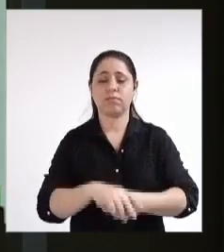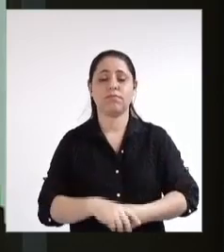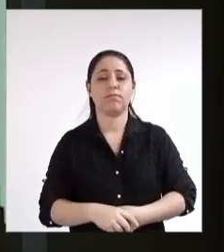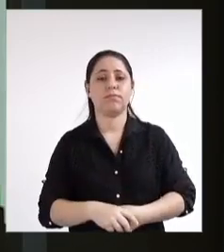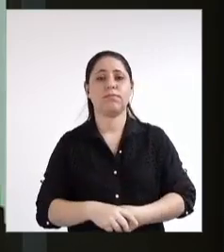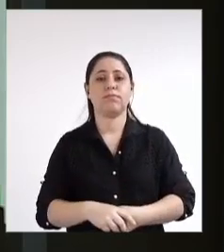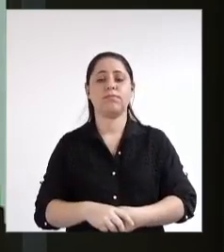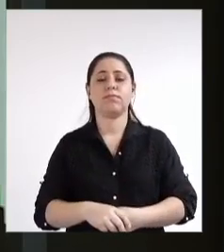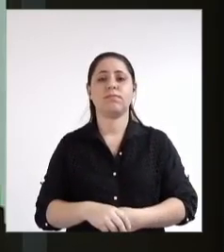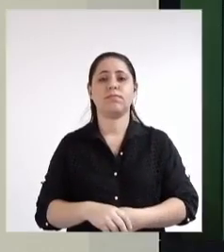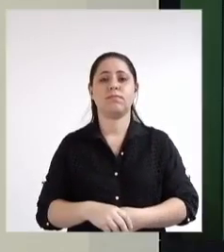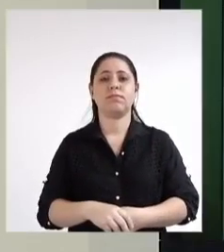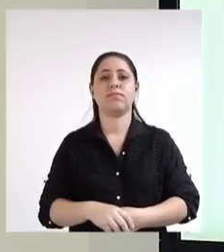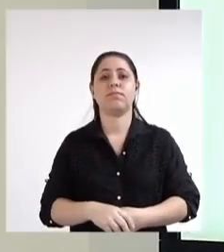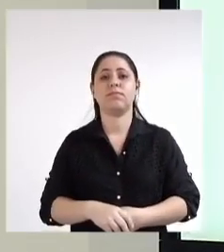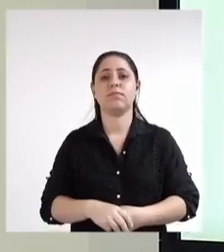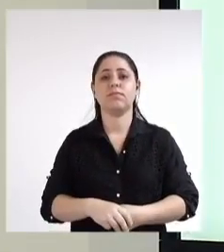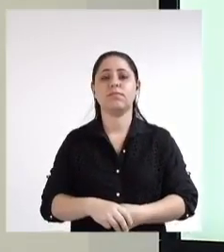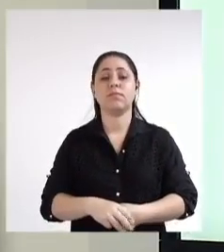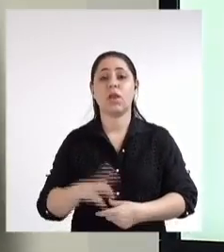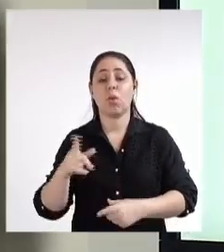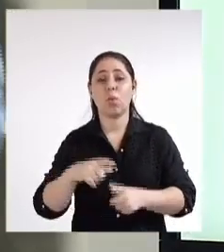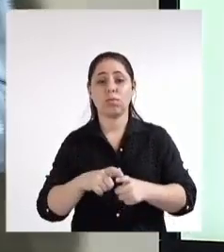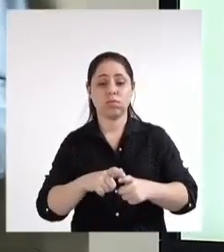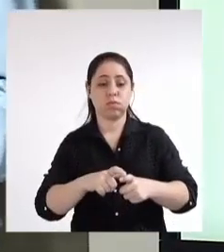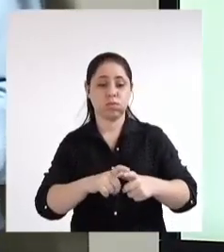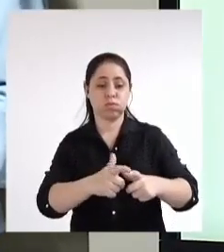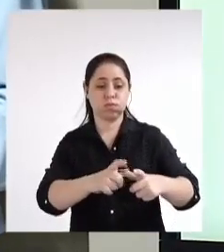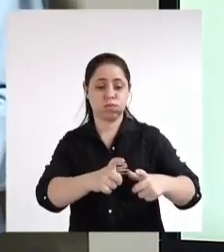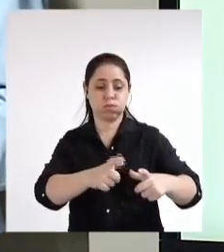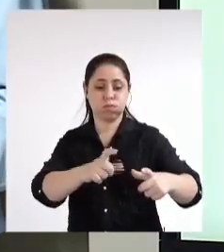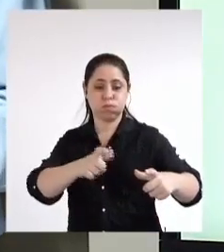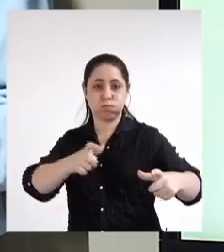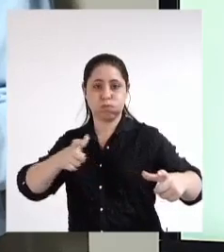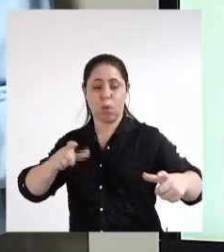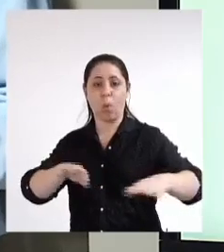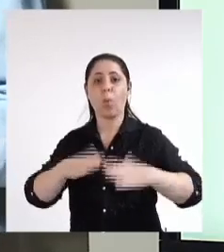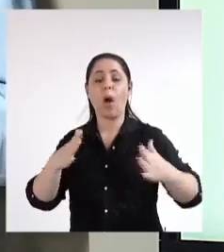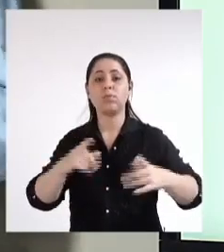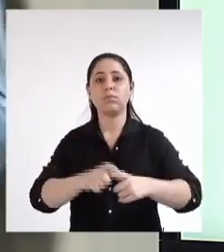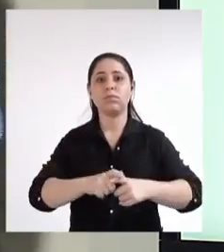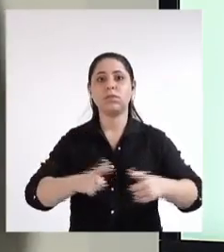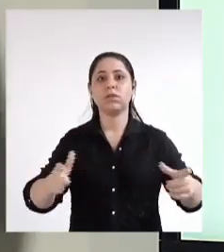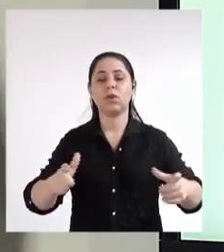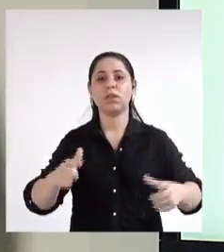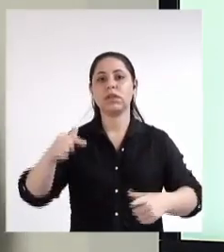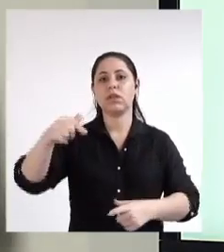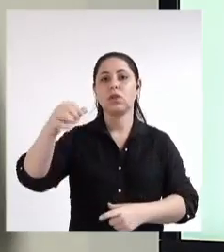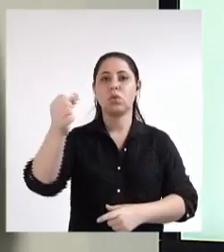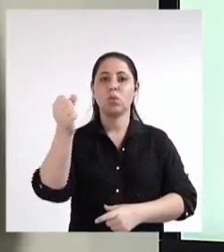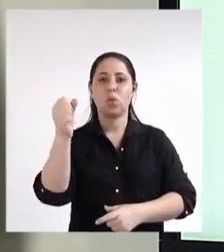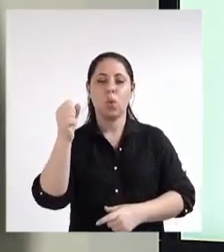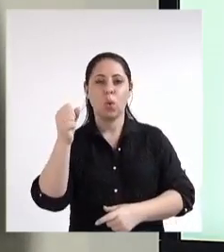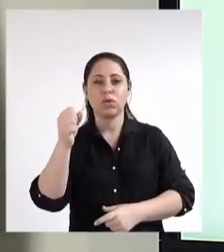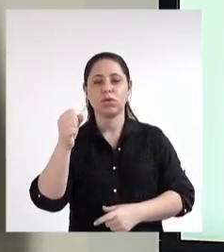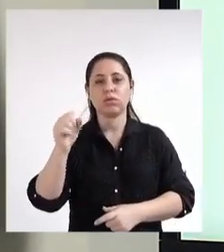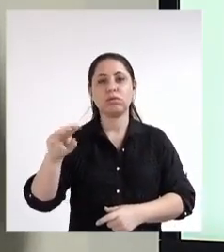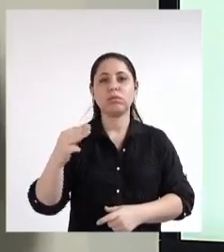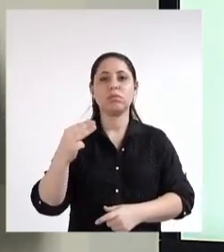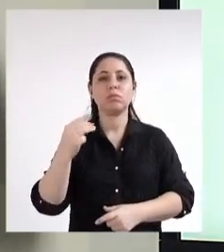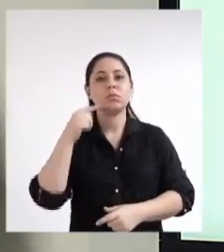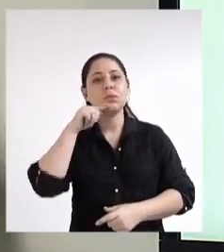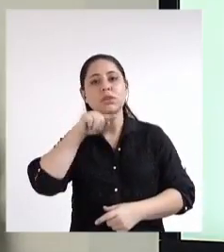foi o maior o parque estadual do pantanal do rio negro 78 mil hectares depois vem o pac de vinho